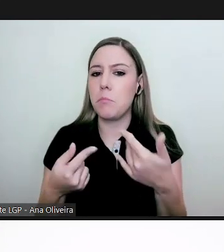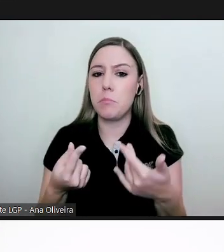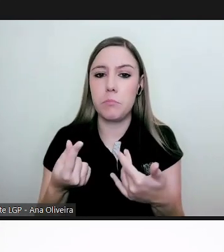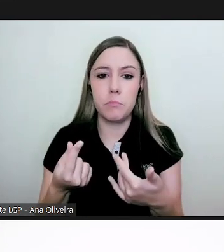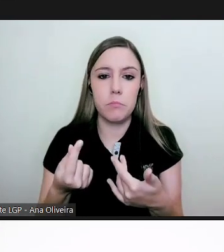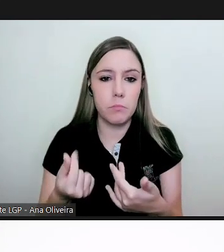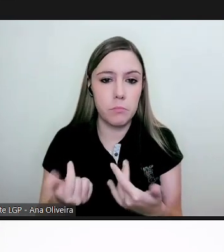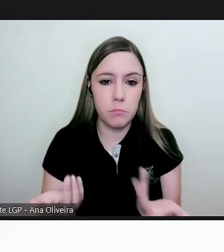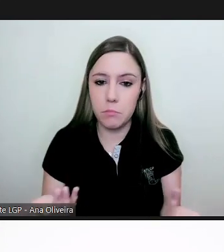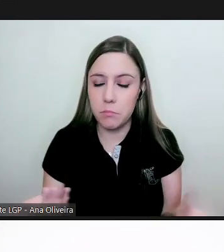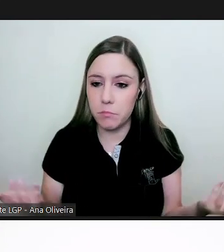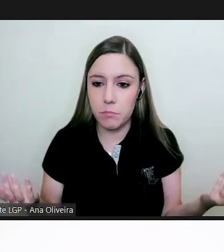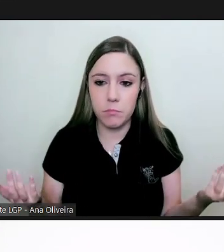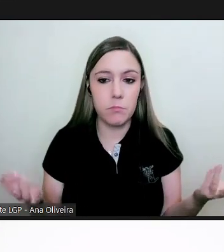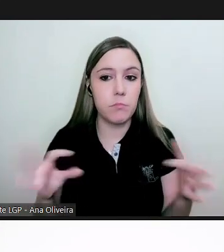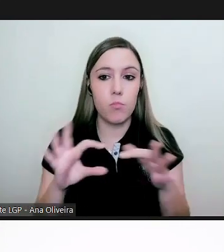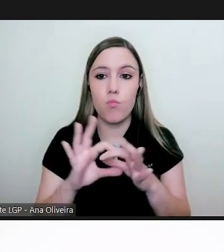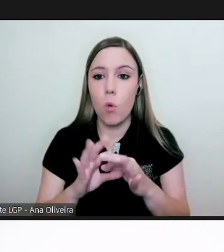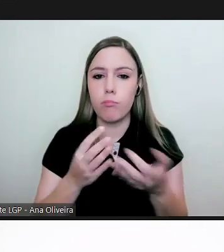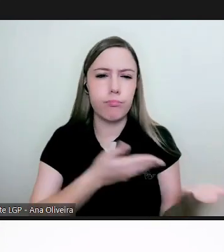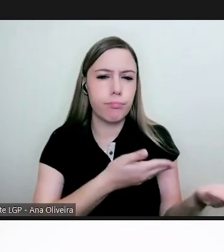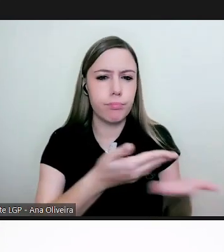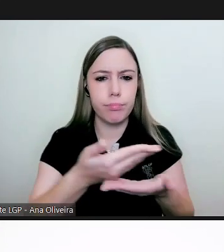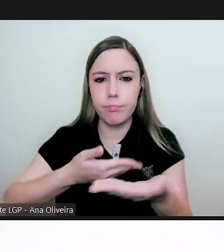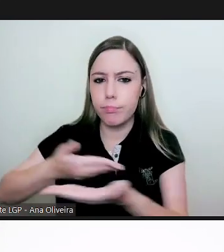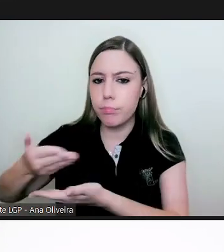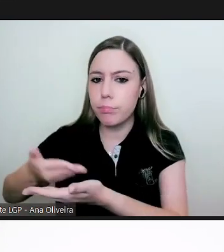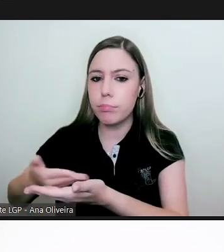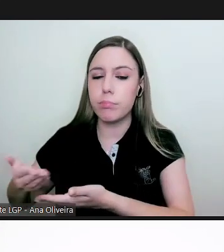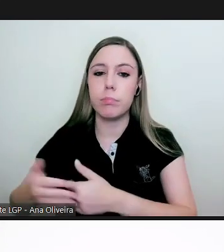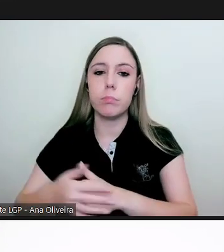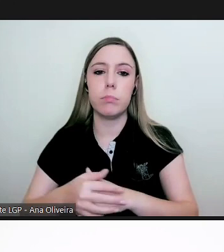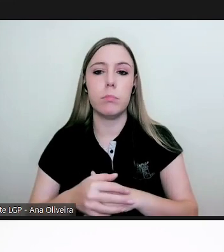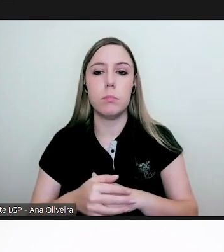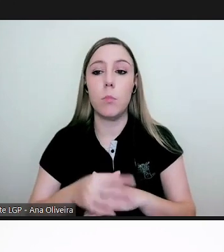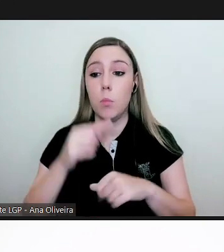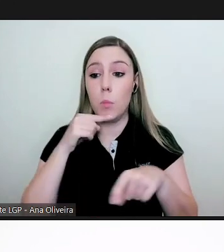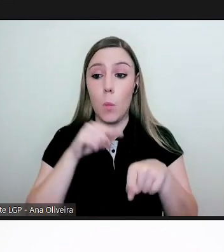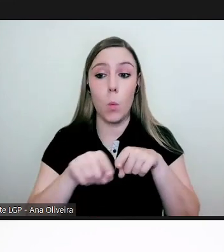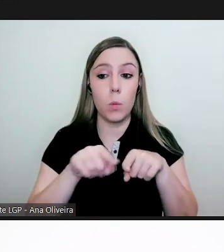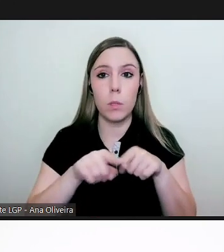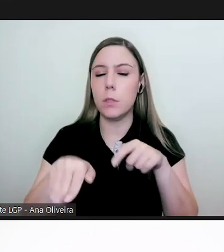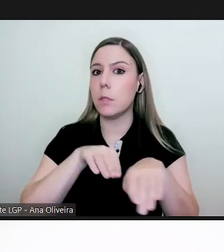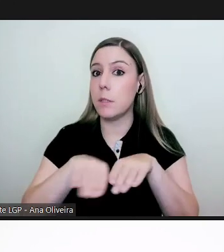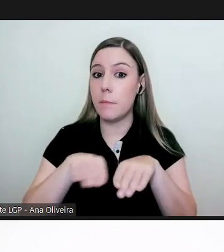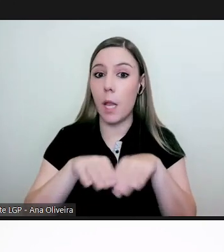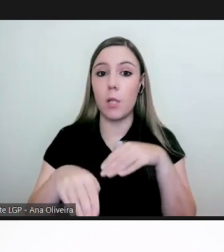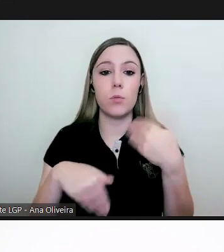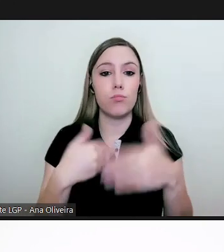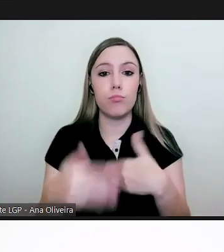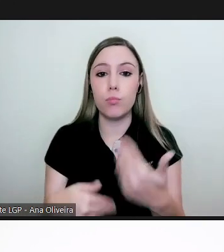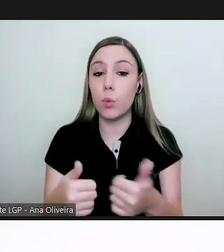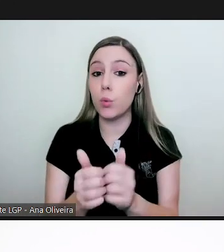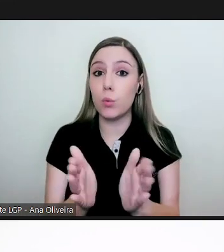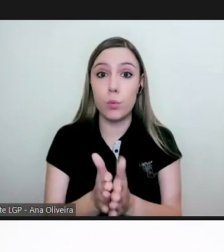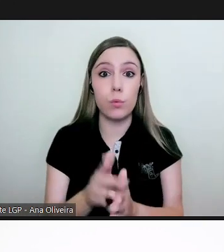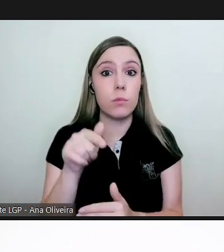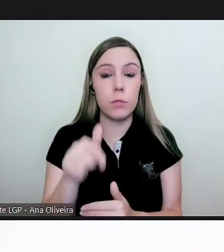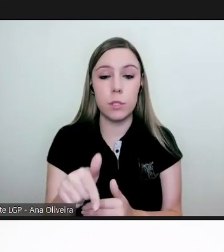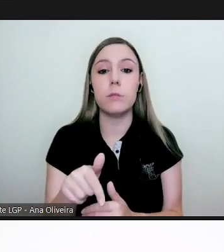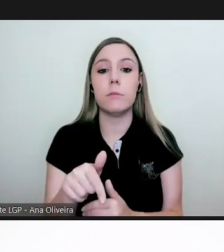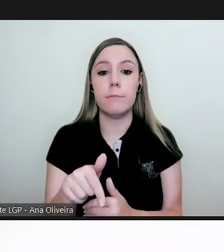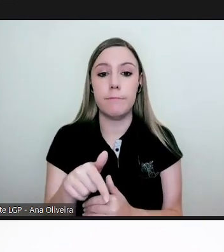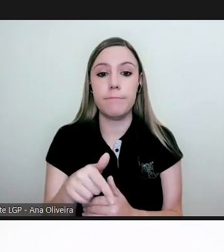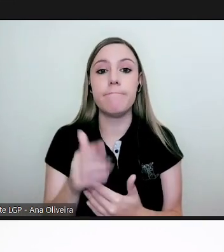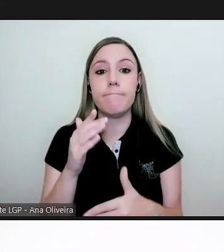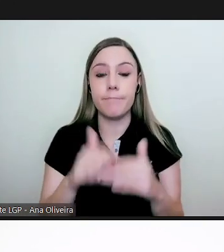financeira, enfim, de relacionamento, de políticas, práticas e procedimentos. Portanto, tudo isto é varrido